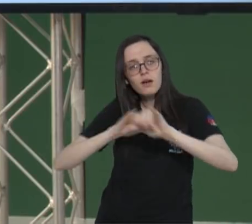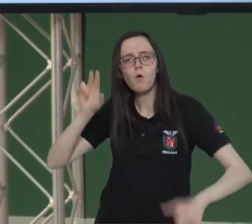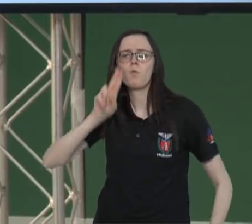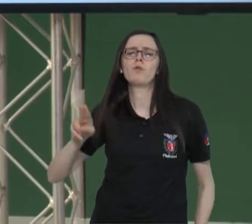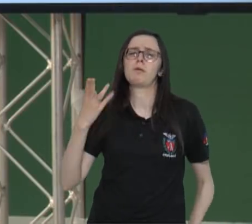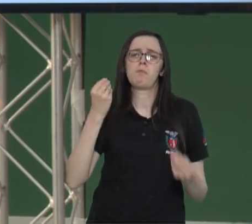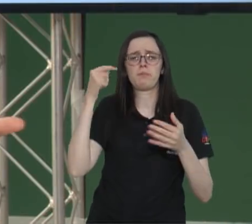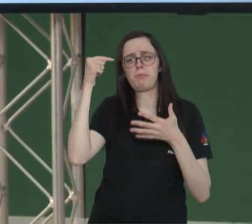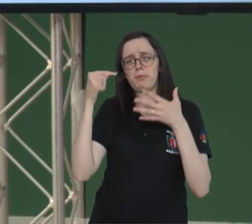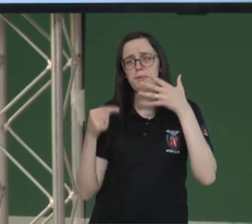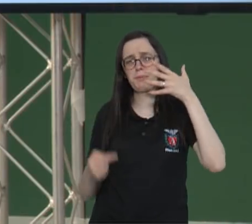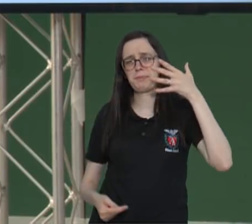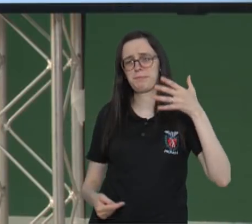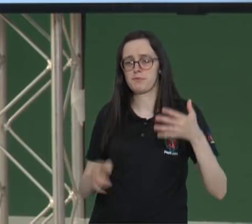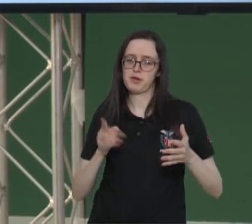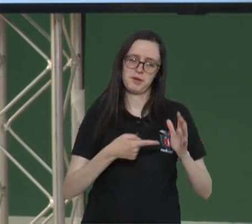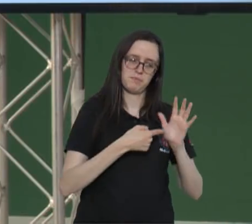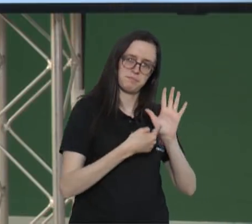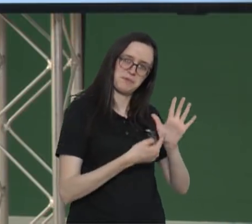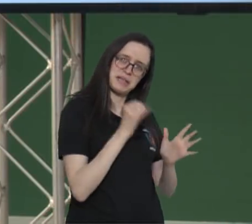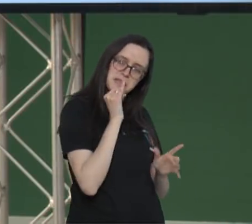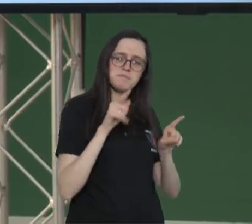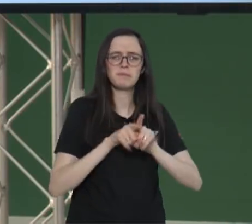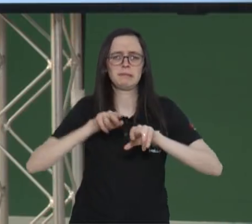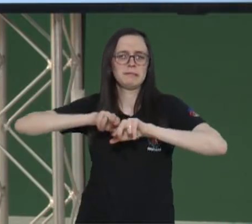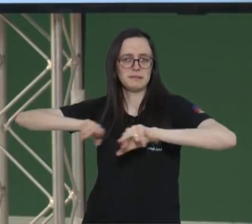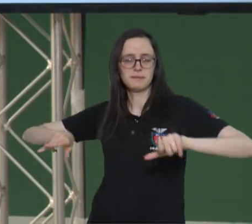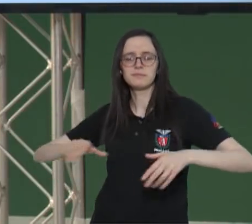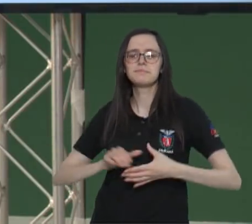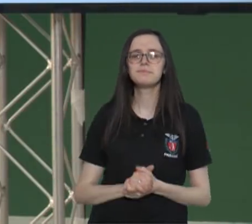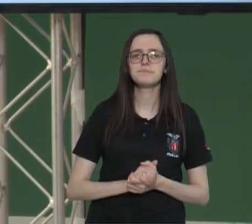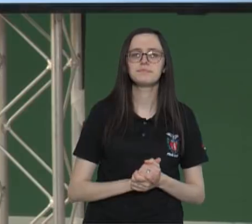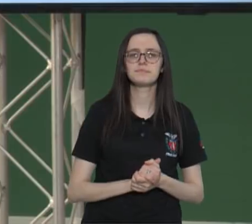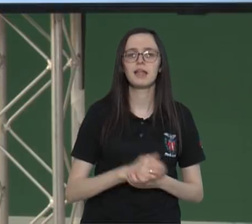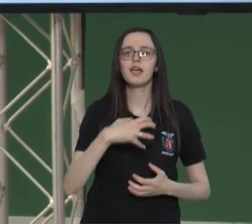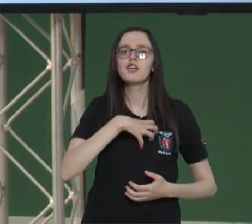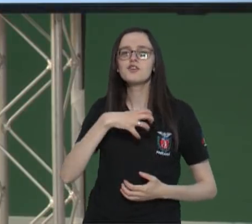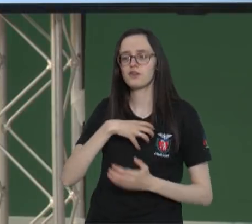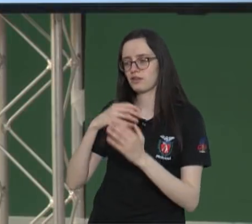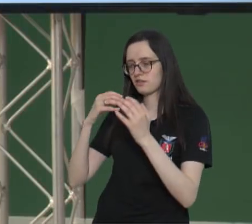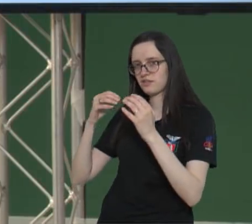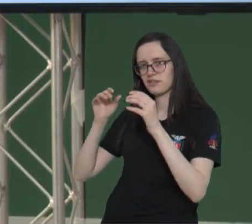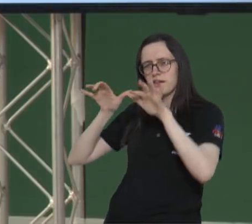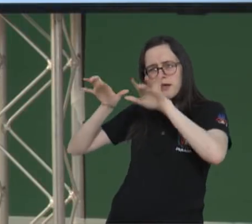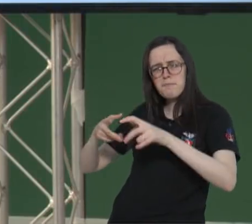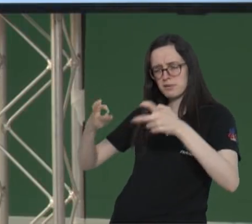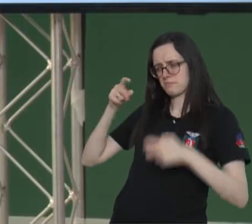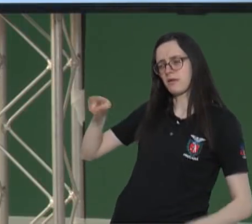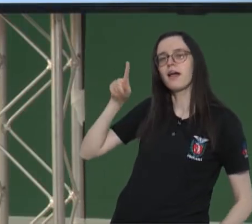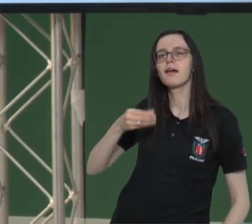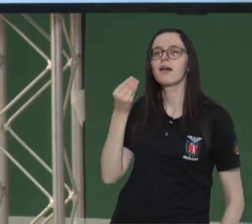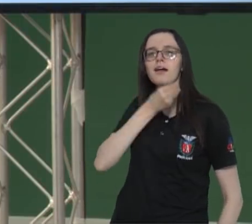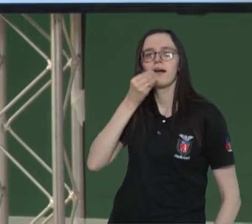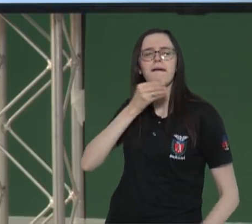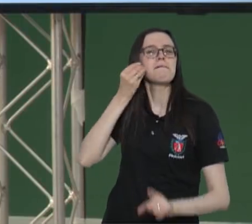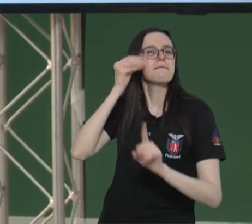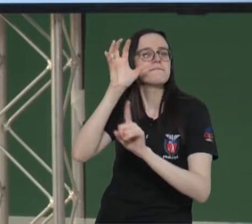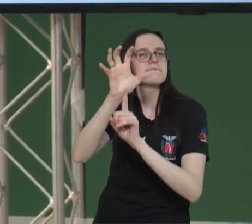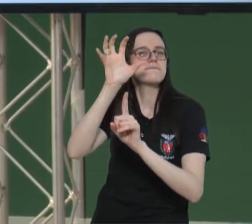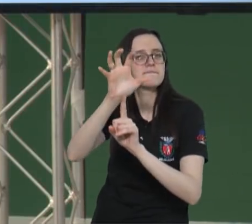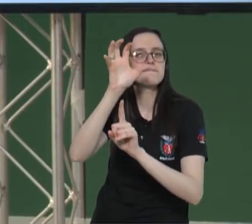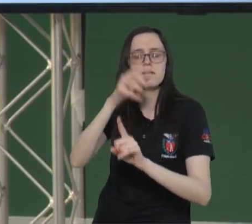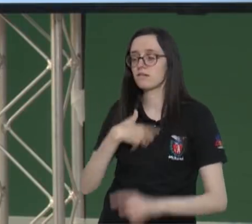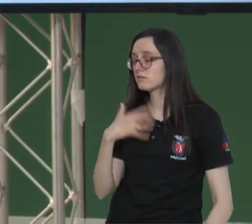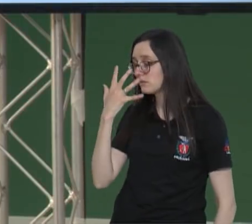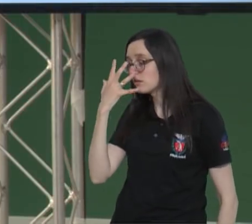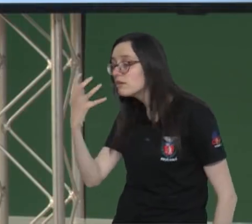para essas negociações. Então, a linguagem persuasiva é muito importante porque é uma espécie de